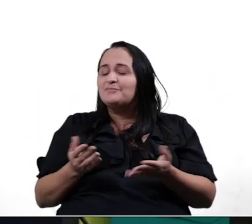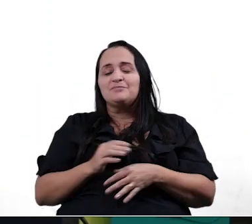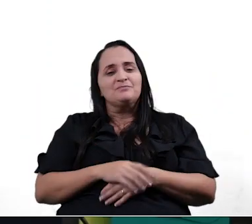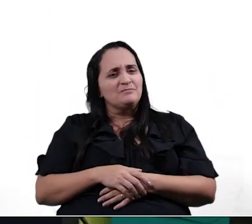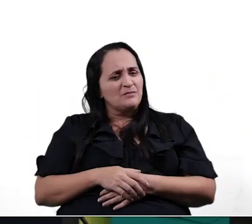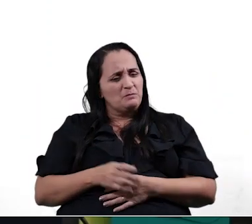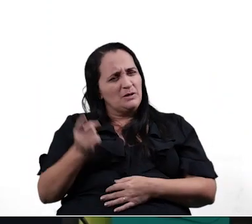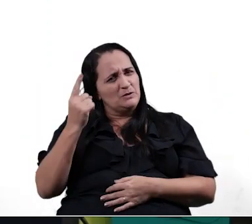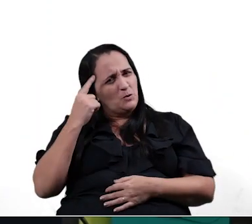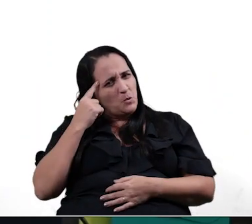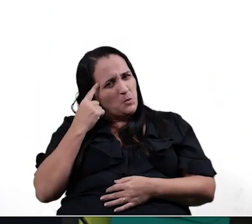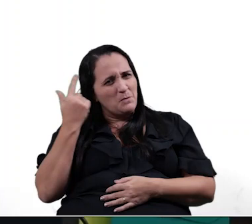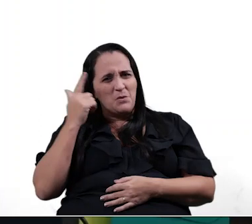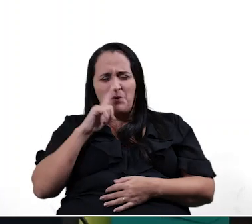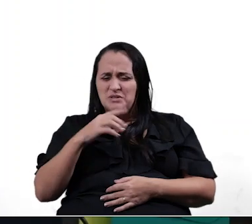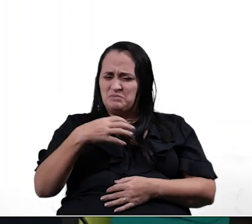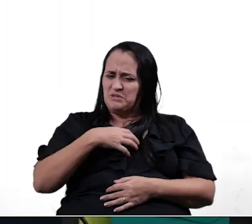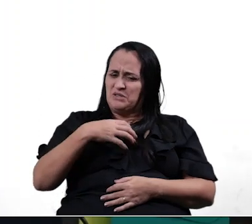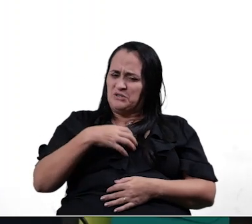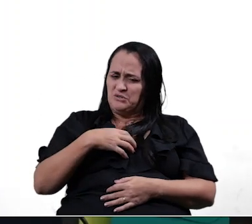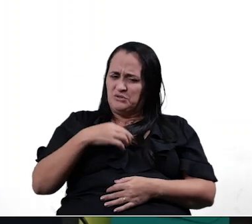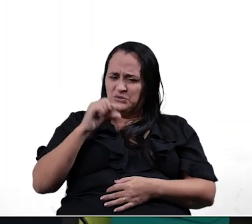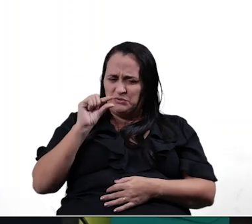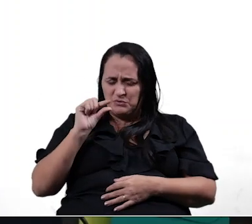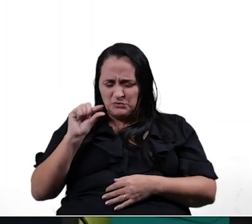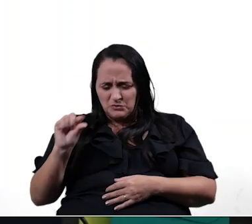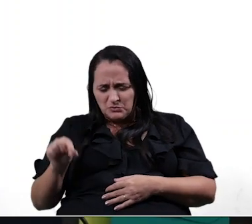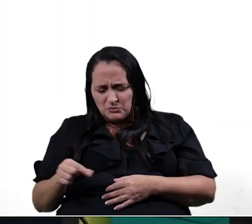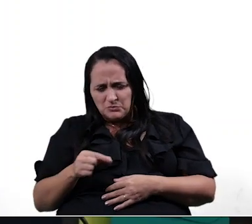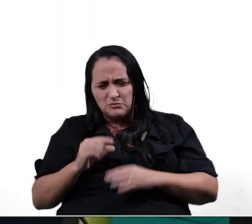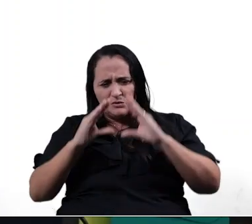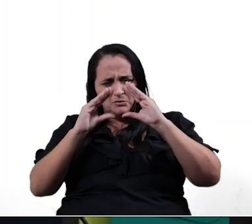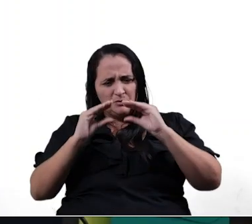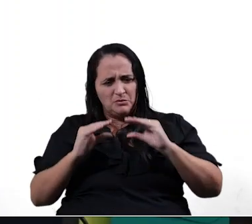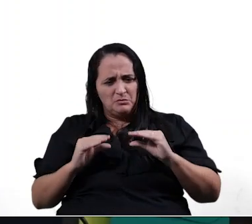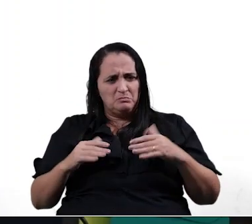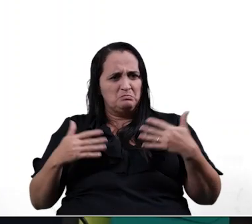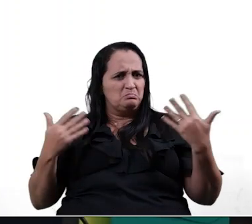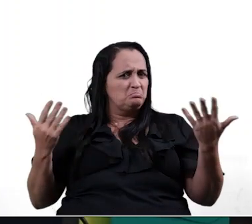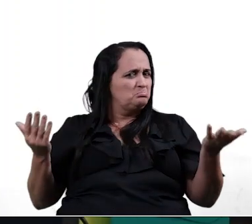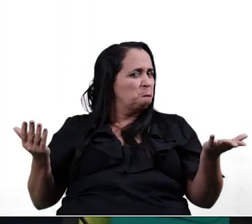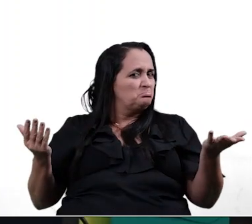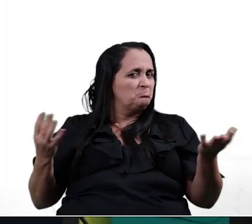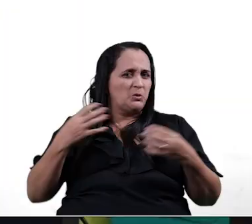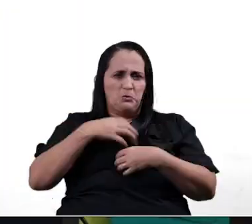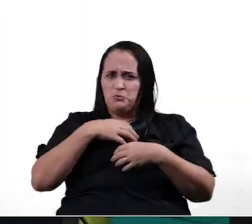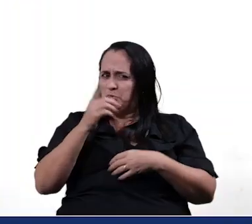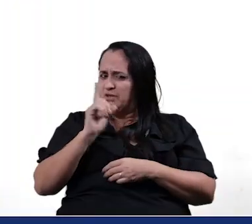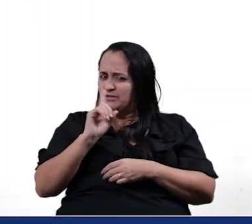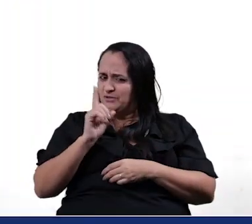Poxa, haja sensibilidade, Eu acho que eu não iria encontrar, não. Quando durmo com uma pedra, não ia sentir a ervilha, não, gente. E